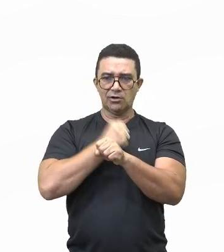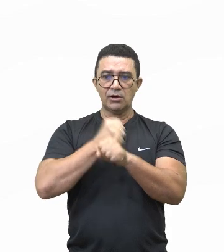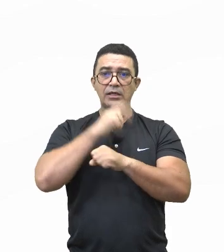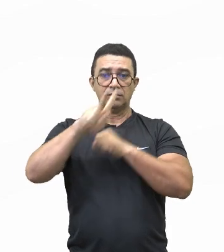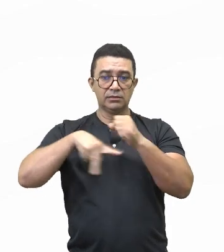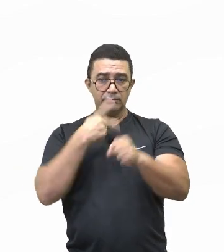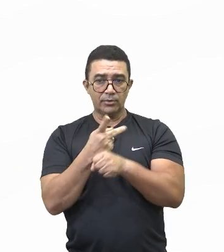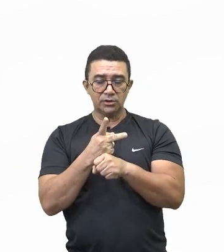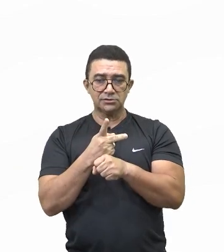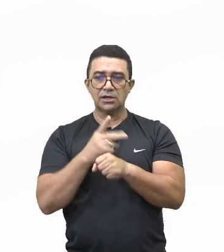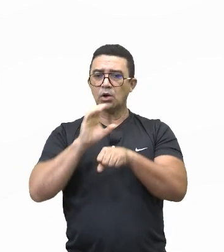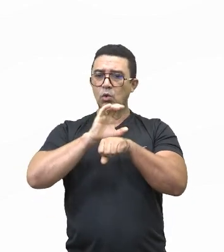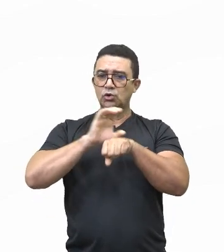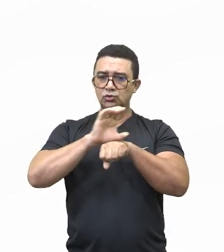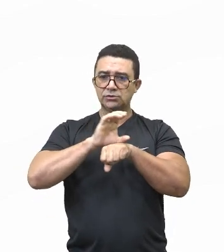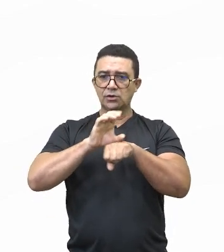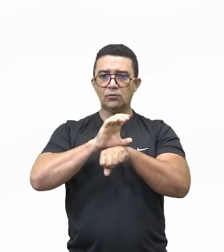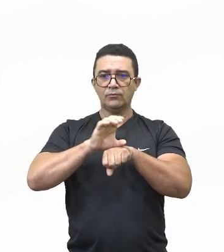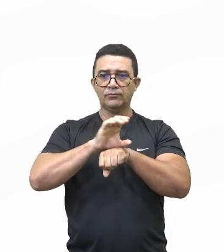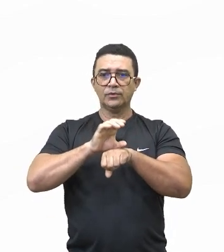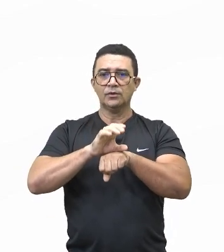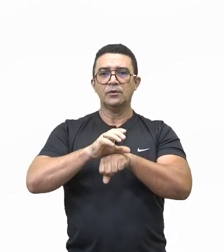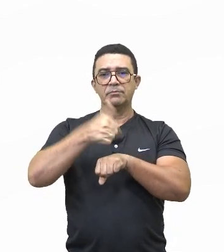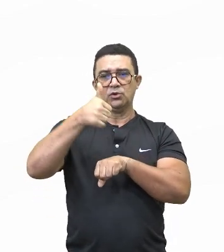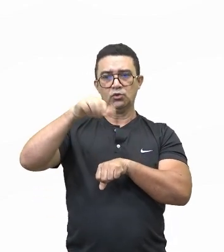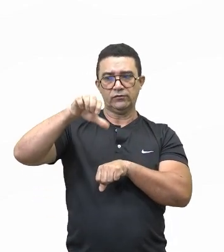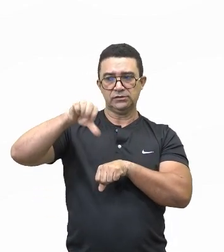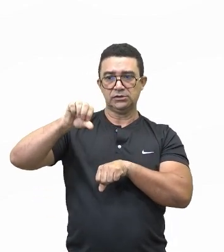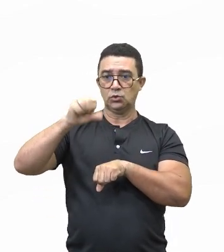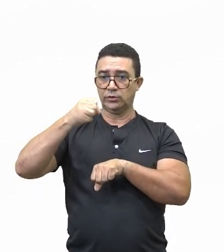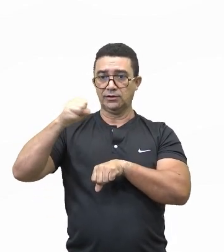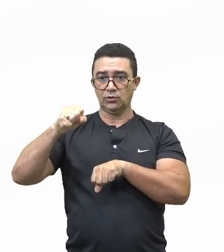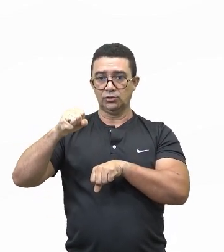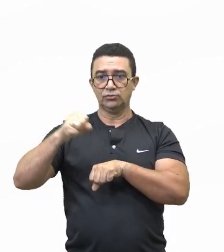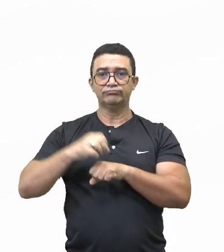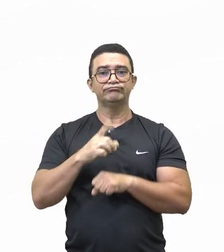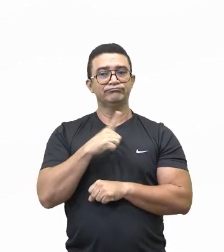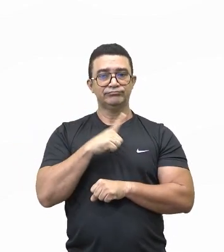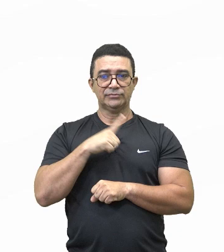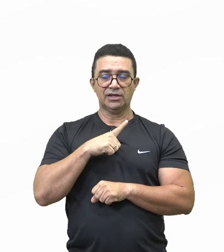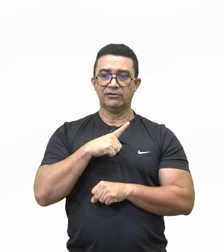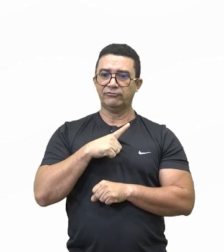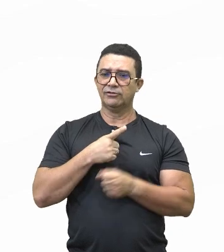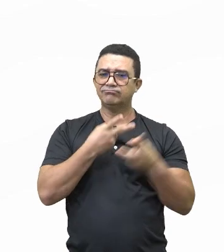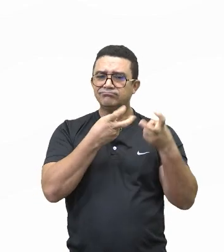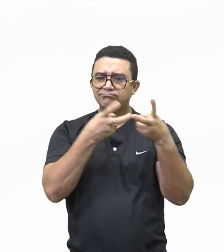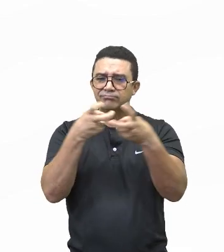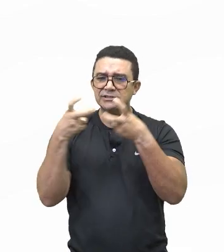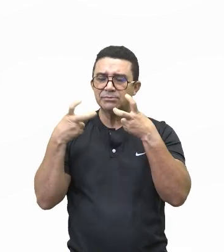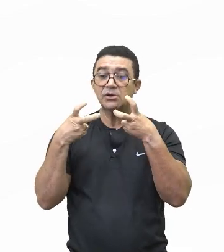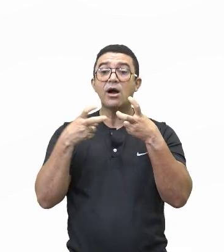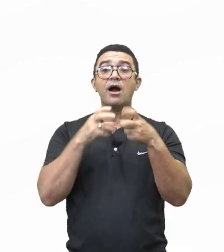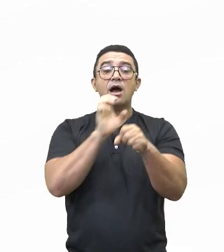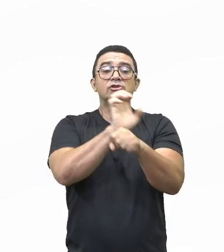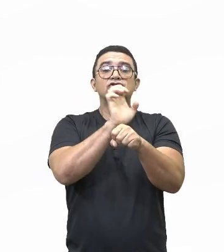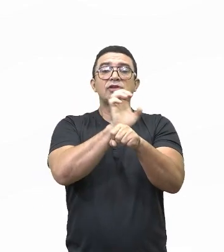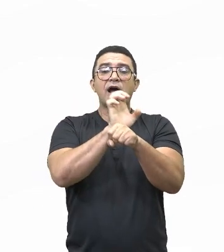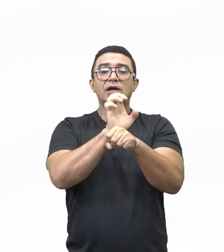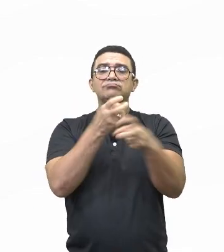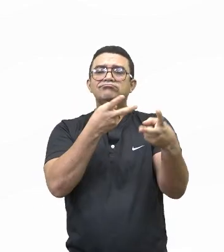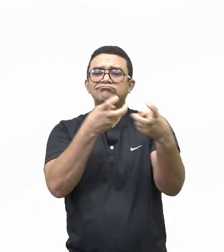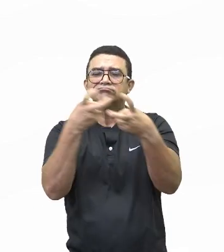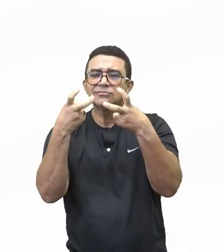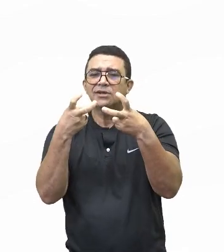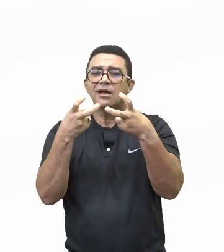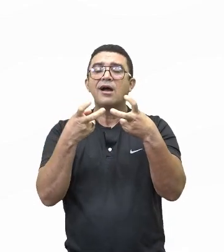Após a Constituição de 1988, né, teve toda ali essa percepção do Estado como